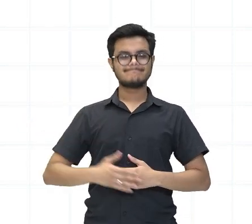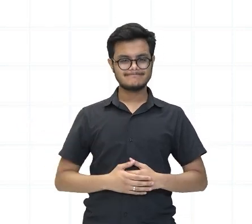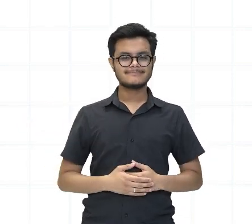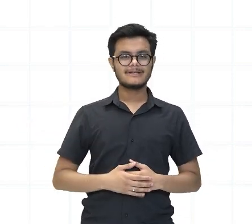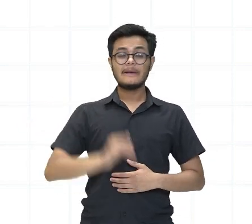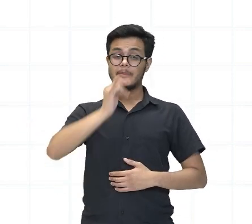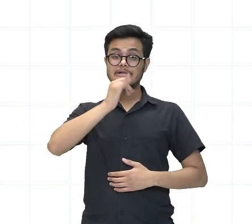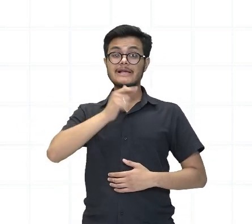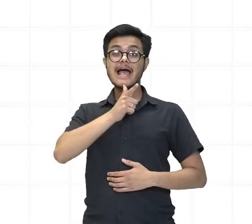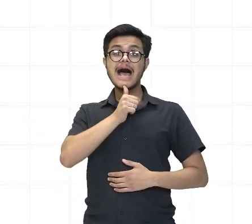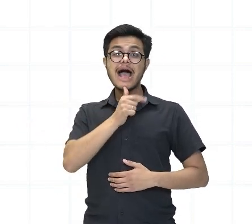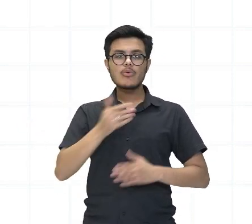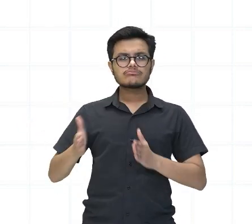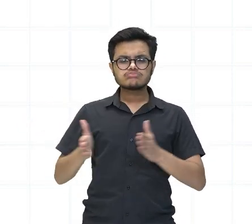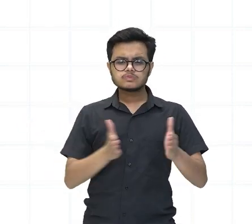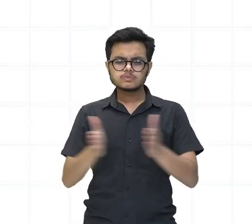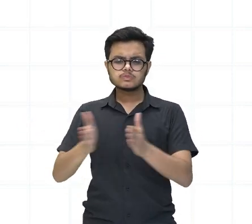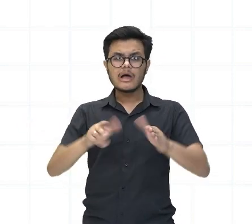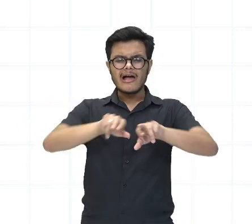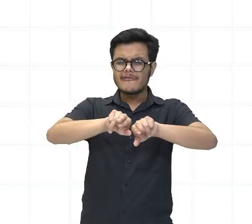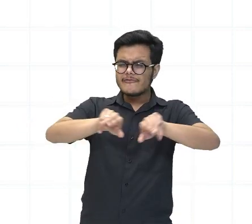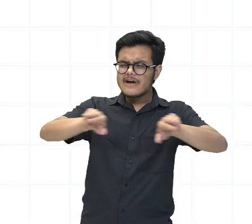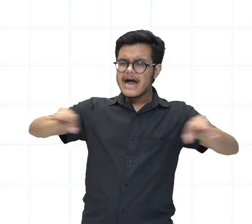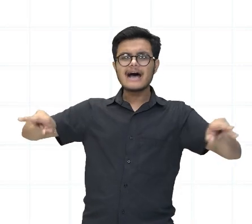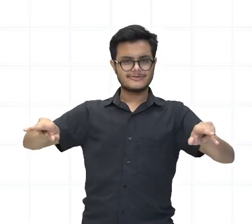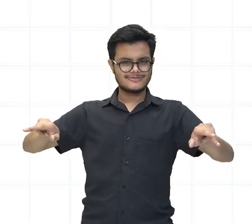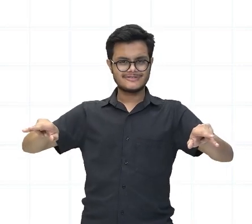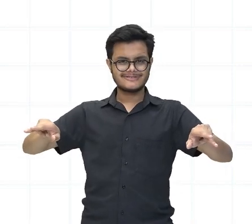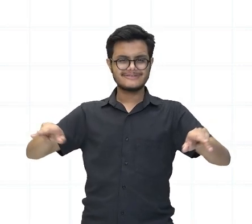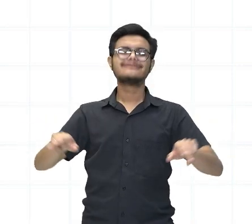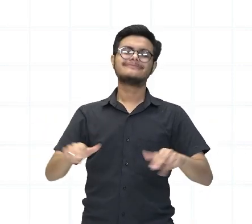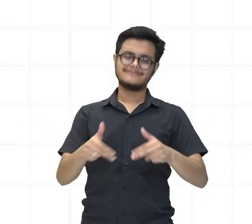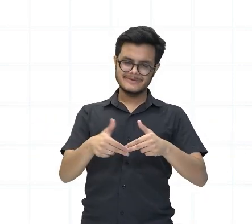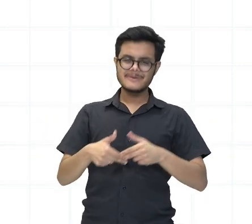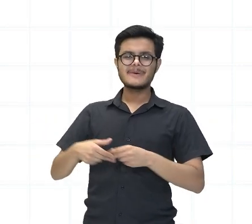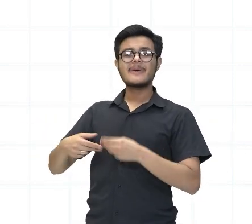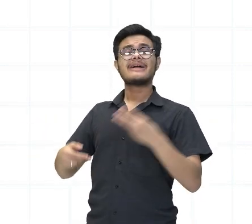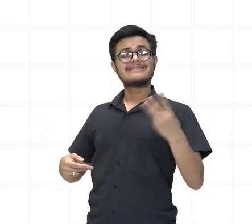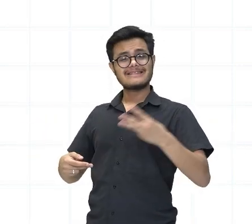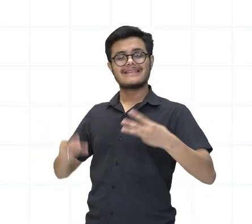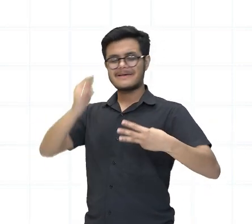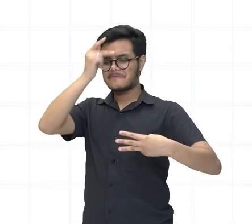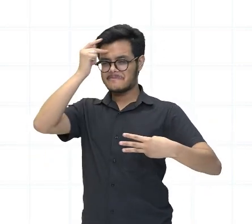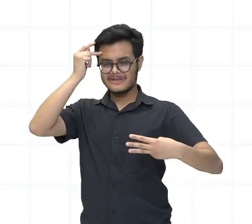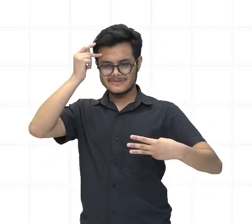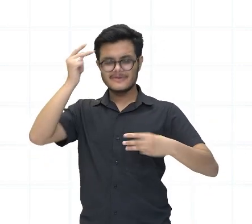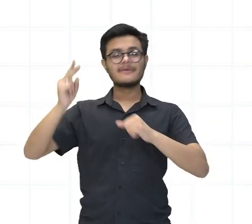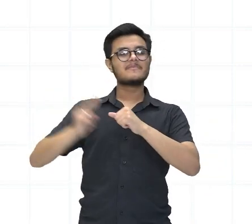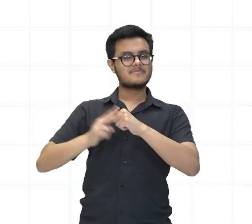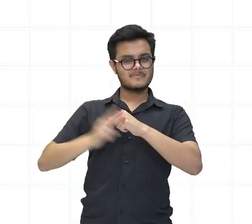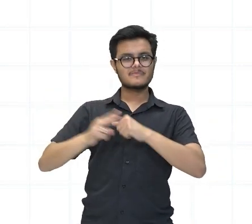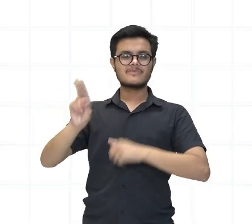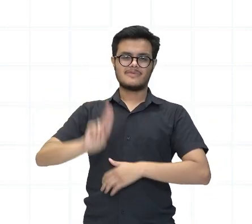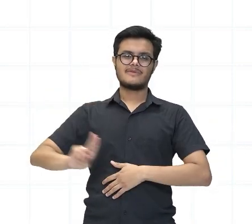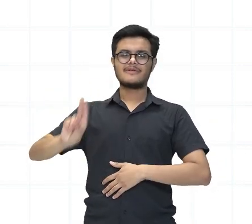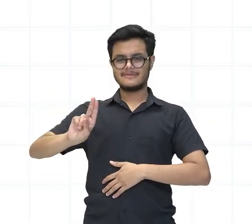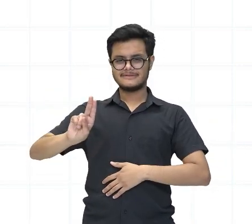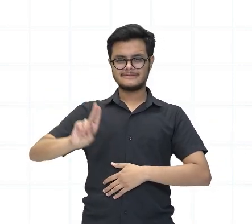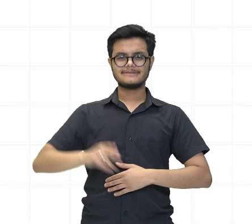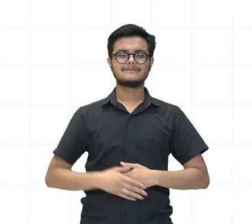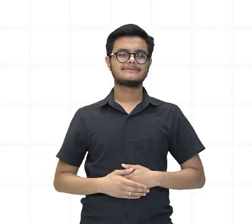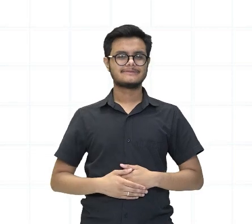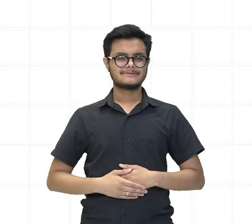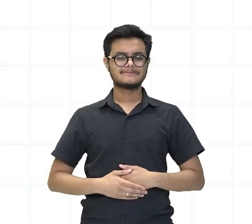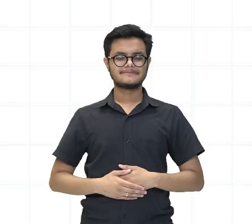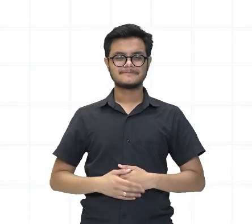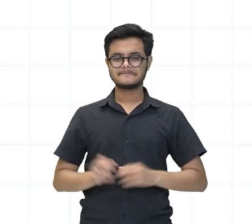os rios, né? Mas os rios representam aí justamente a terceira pessoa do meu discurso, porque eu estou falando sobre eles. Então é a